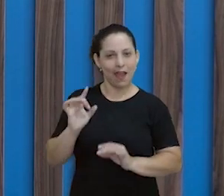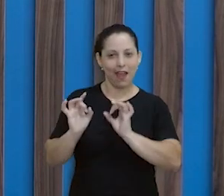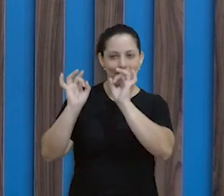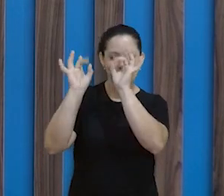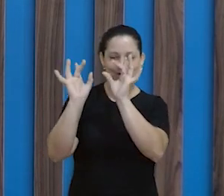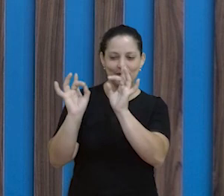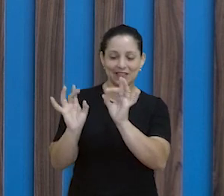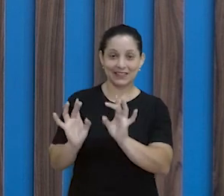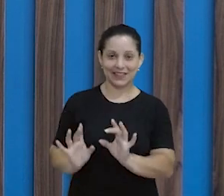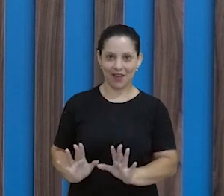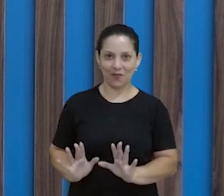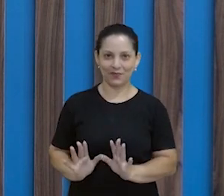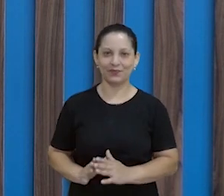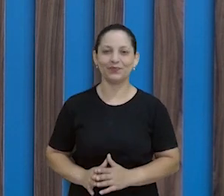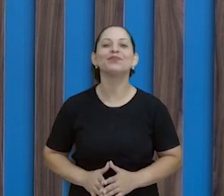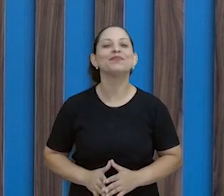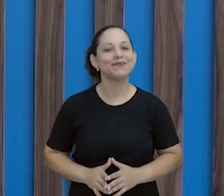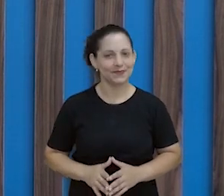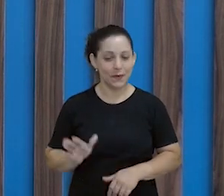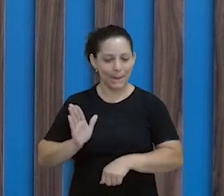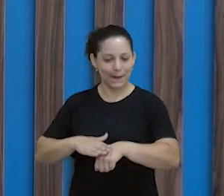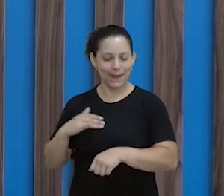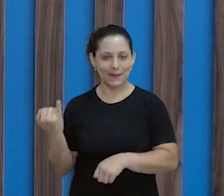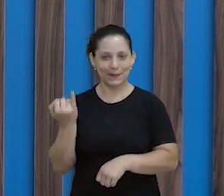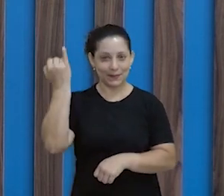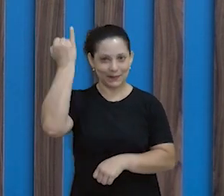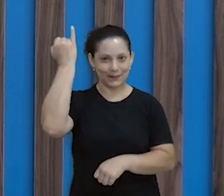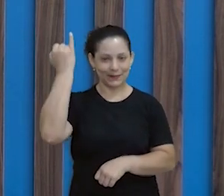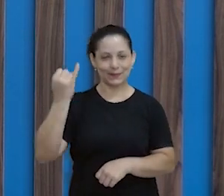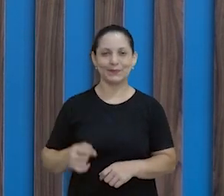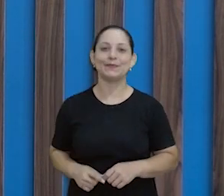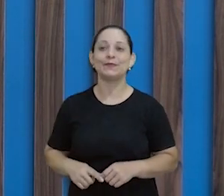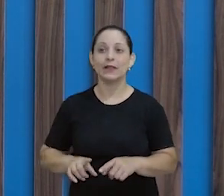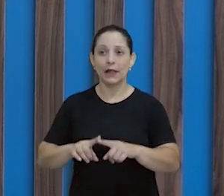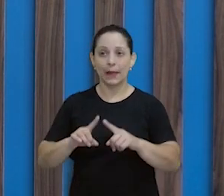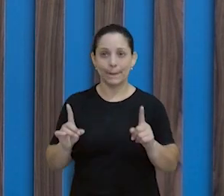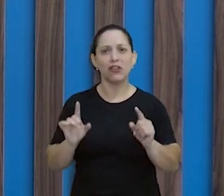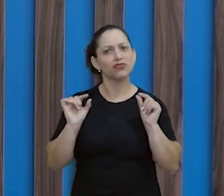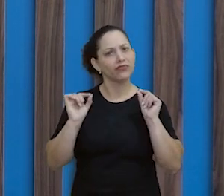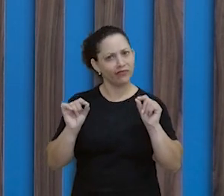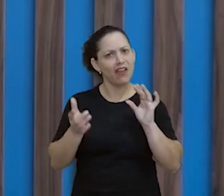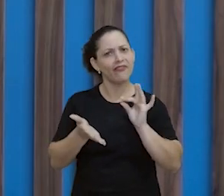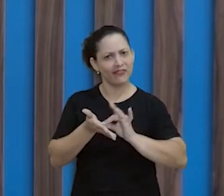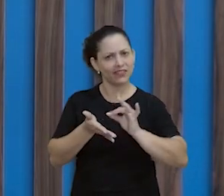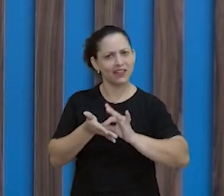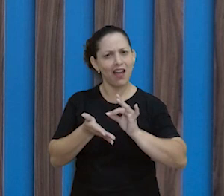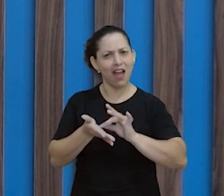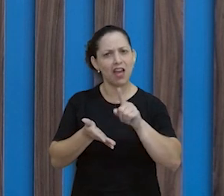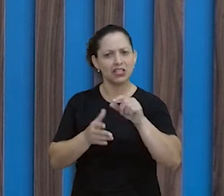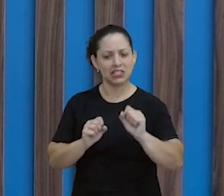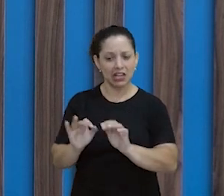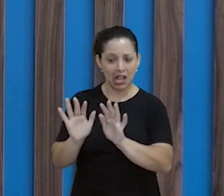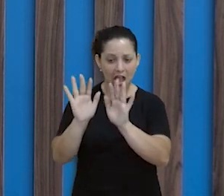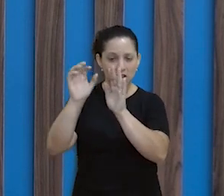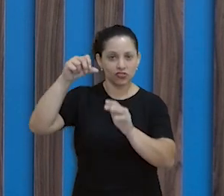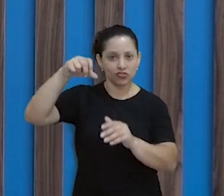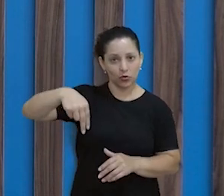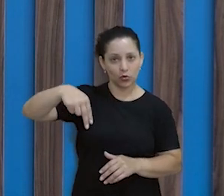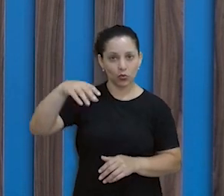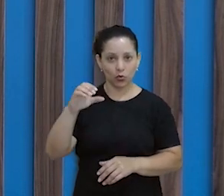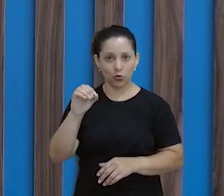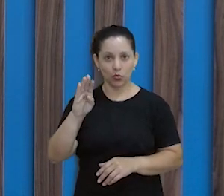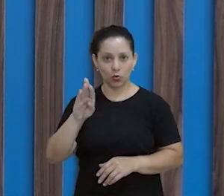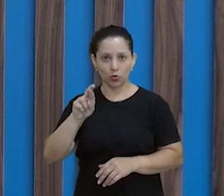linguagem dos nossos alunos, eles se acham, Eles né? se acham, é Mas verdade. o pior, Carol, é que eles dão conta sozinhos. Não, A né? gente brinca, tira